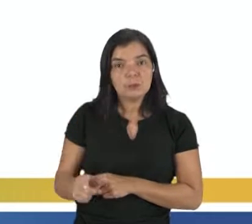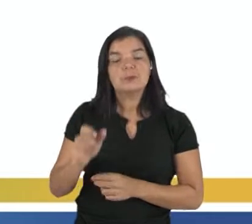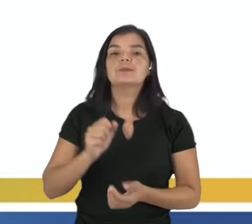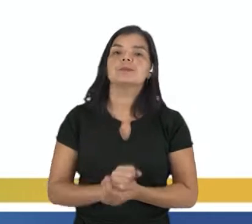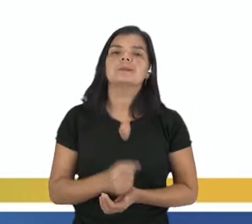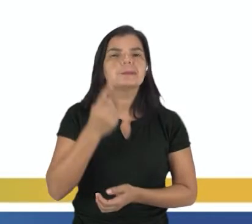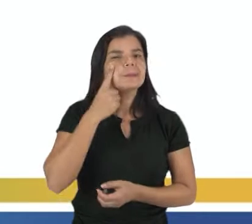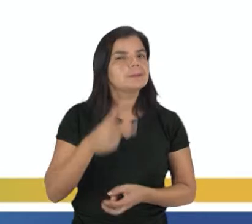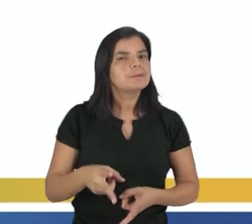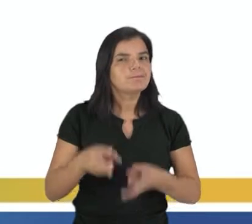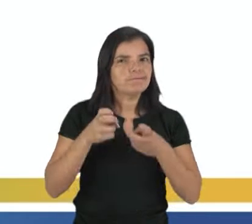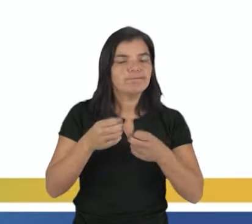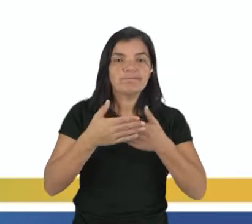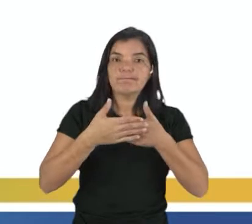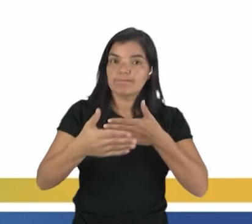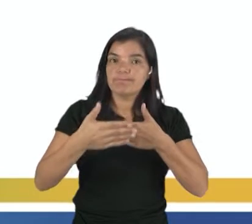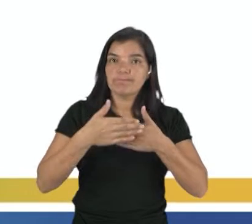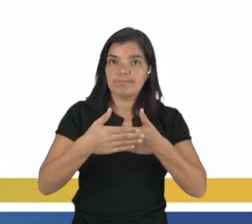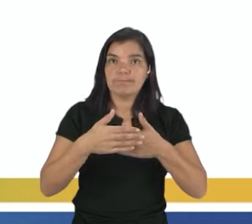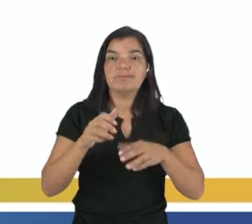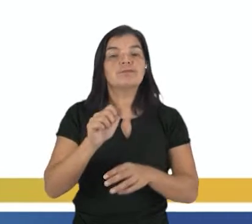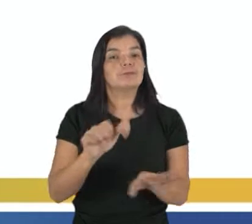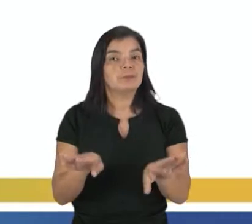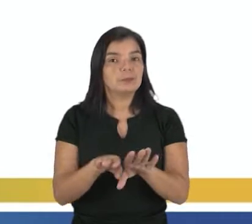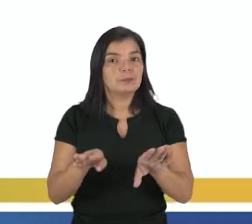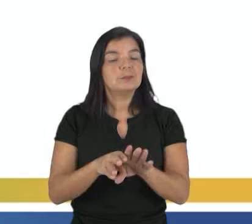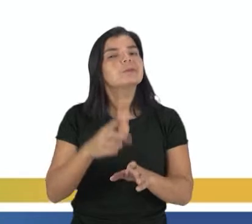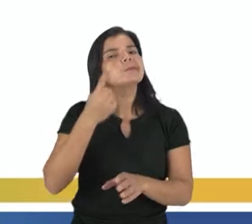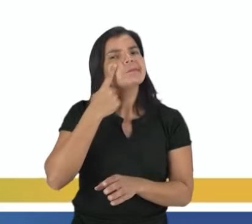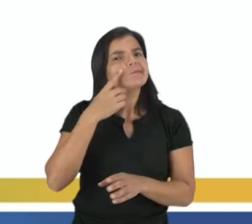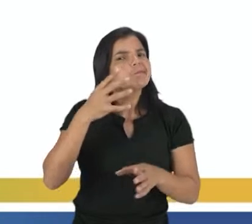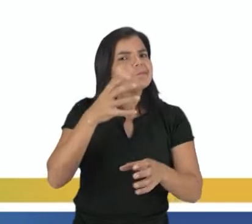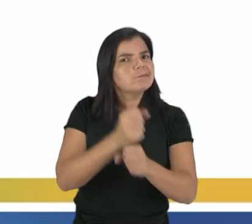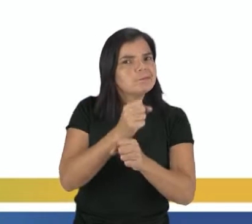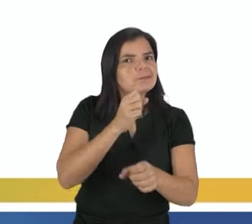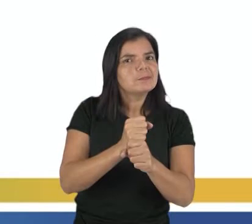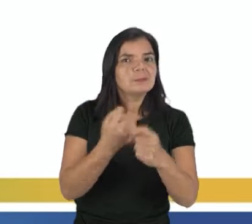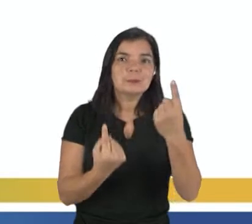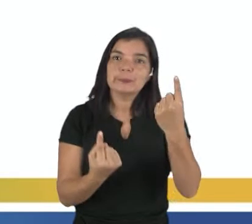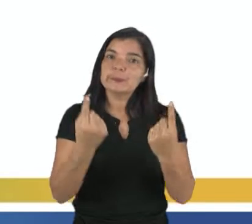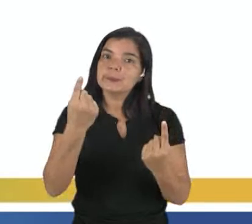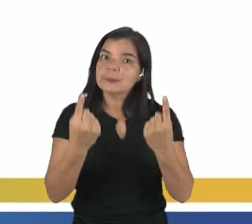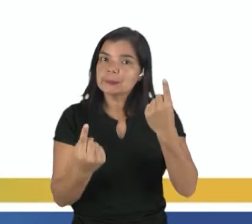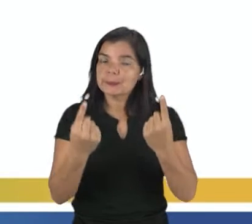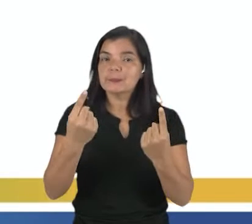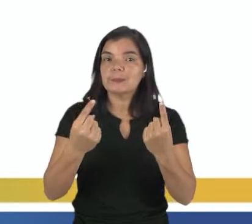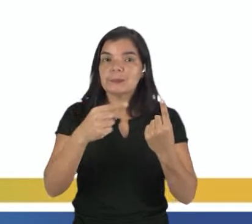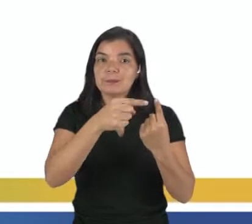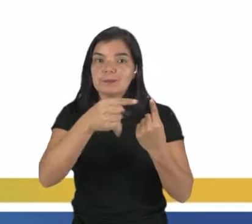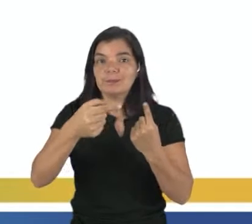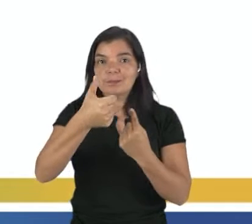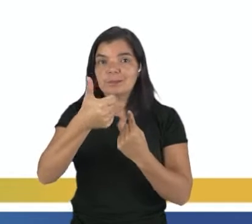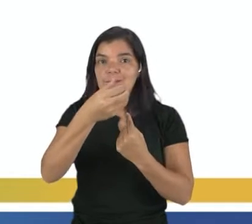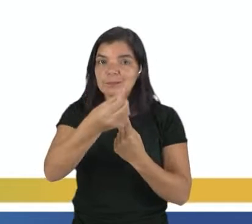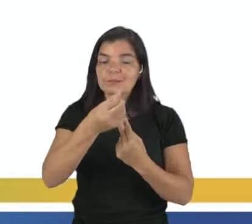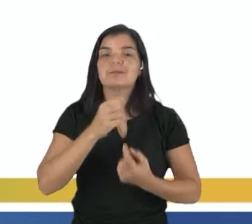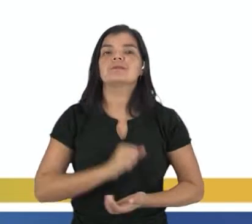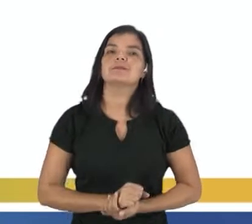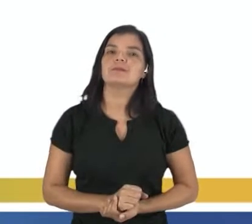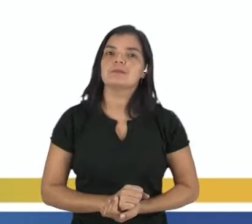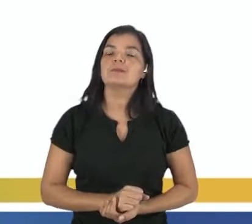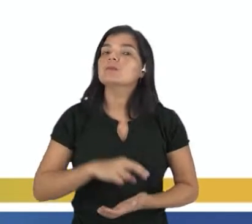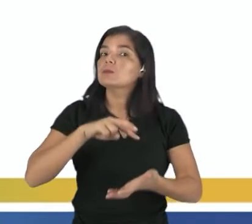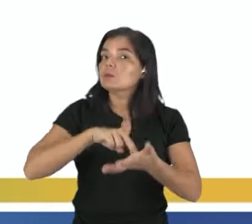Note que pelo princípio aditivo a gente pode tomar Em ambos os lados - 16